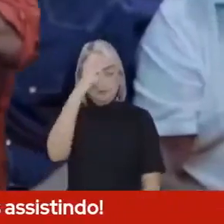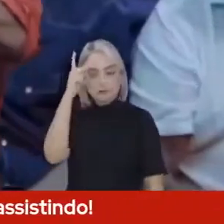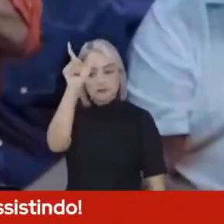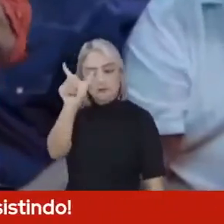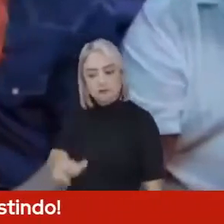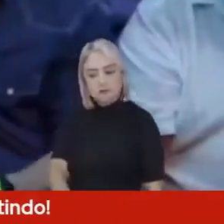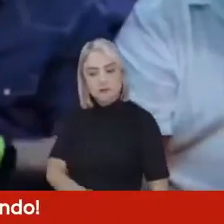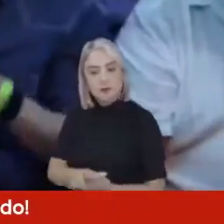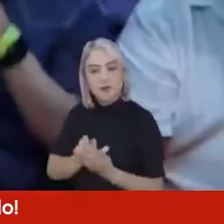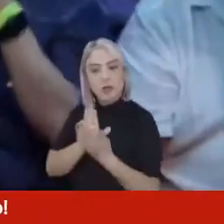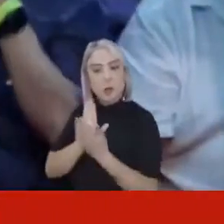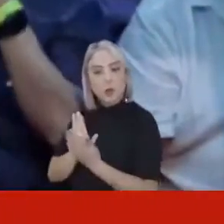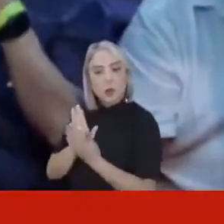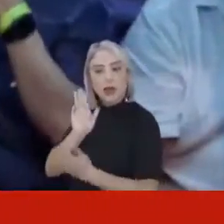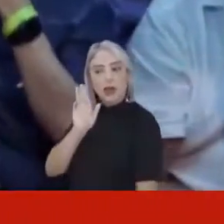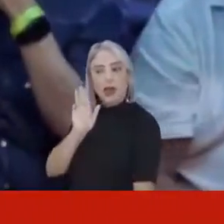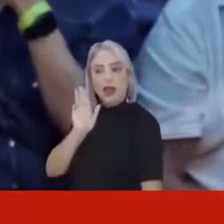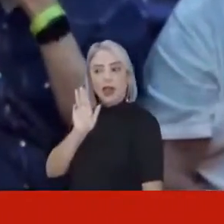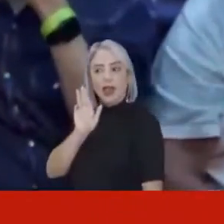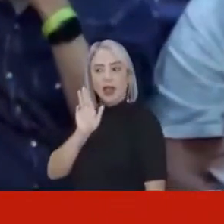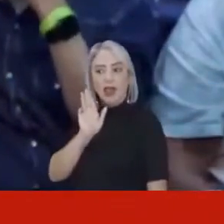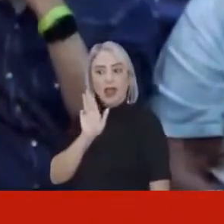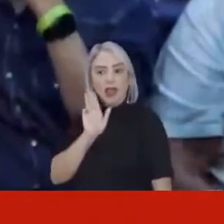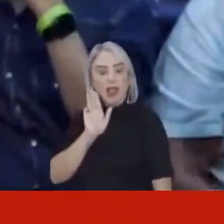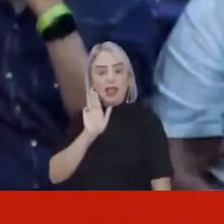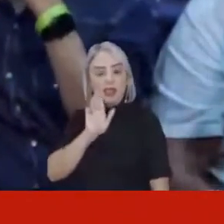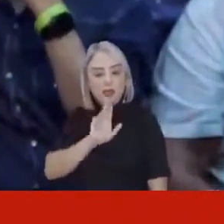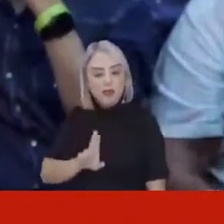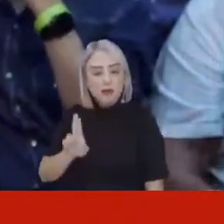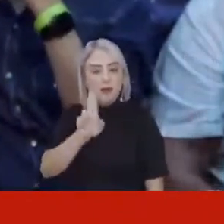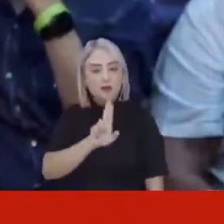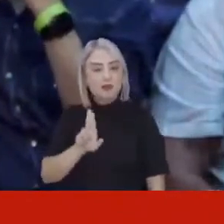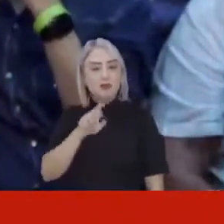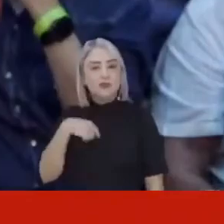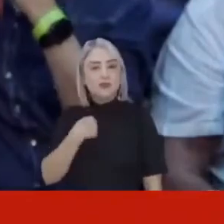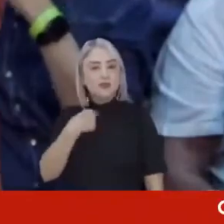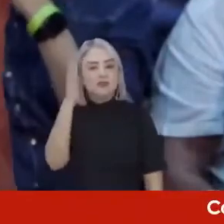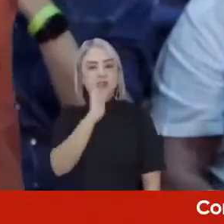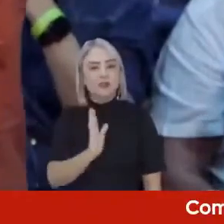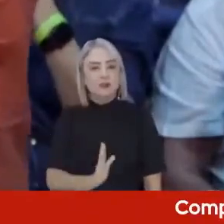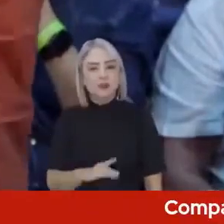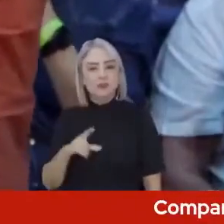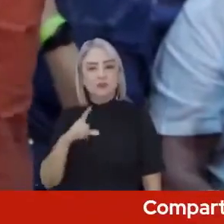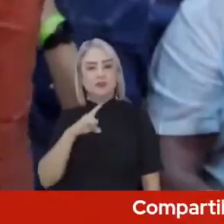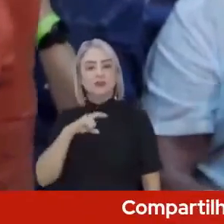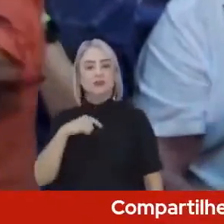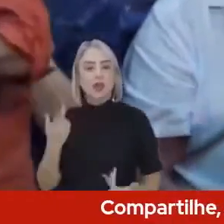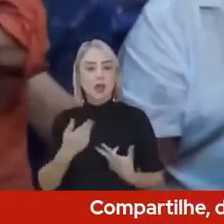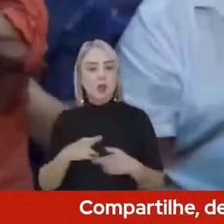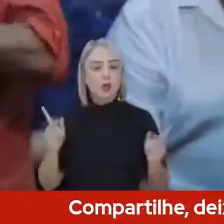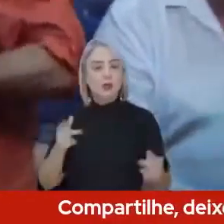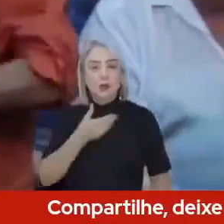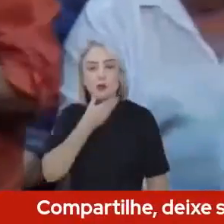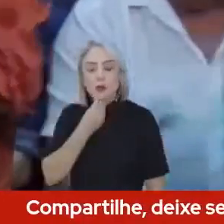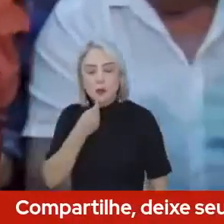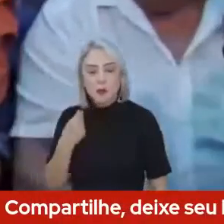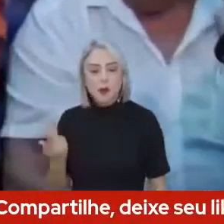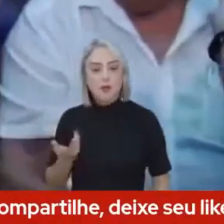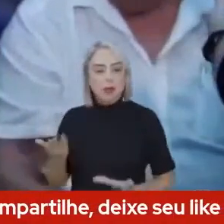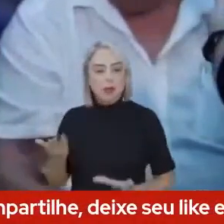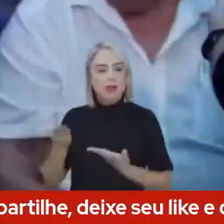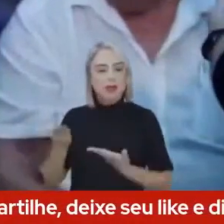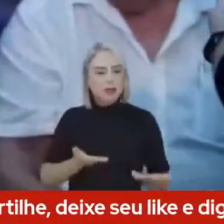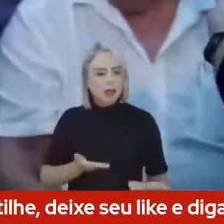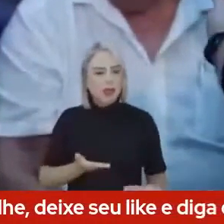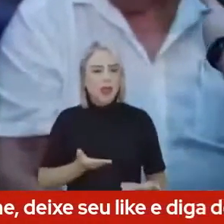una aqueles que querem um Brasil diferente, que querem tirar o Bolsonaro. Você tem que ser o homem, até receber isso do Cristóvão